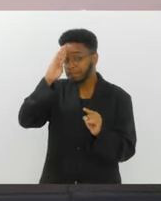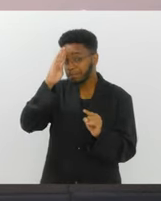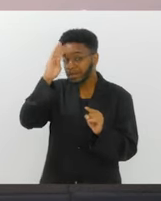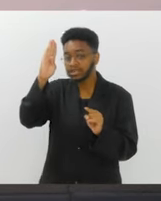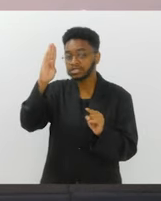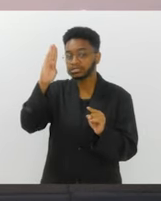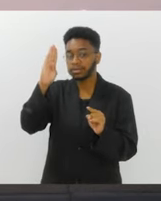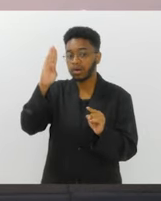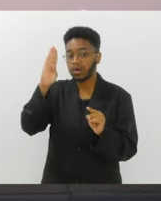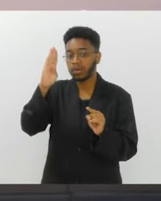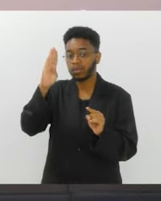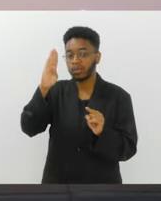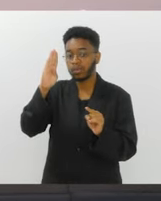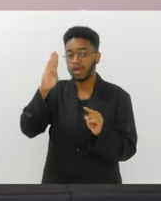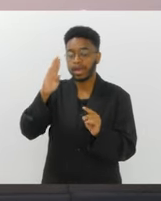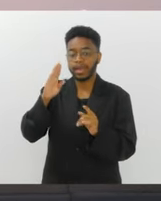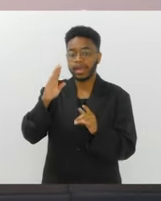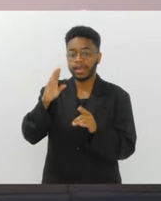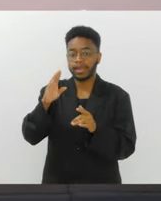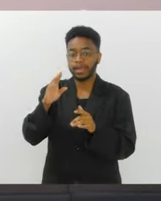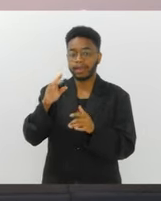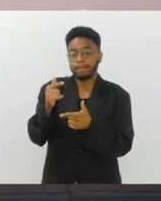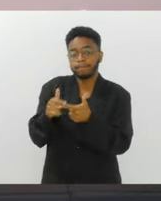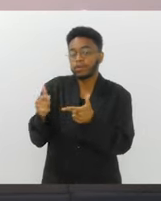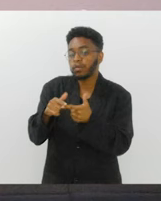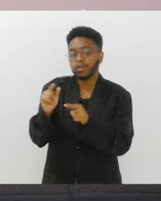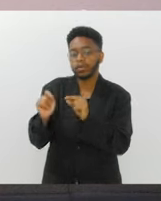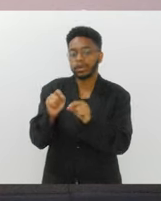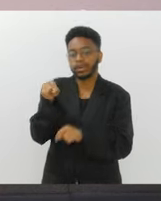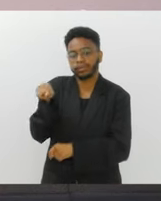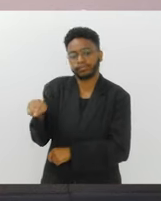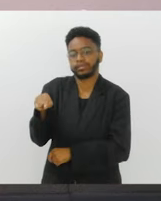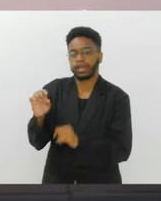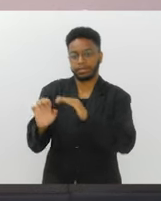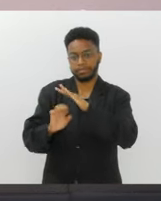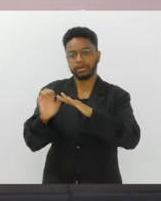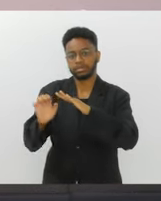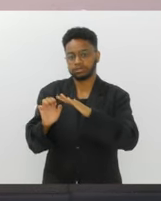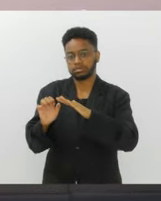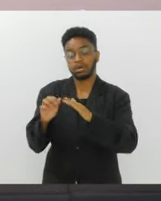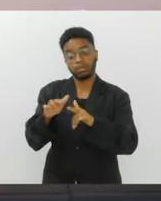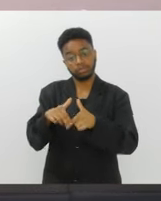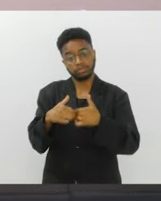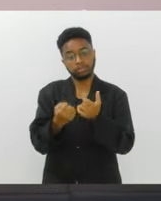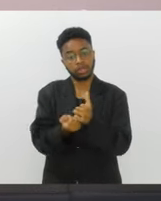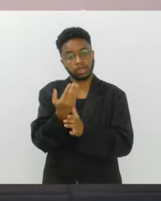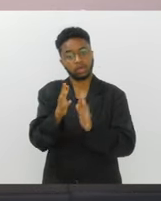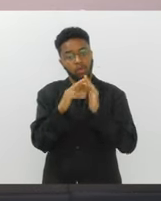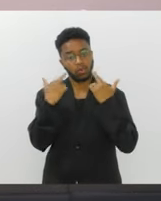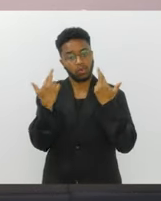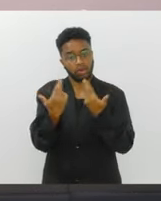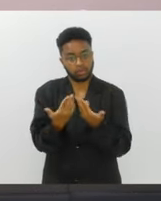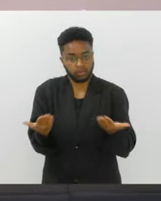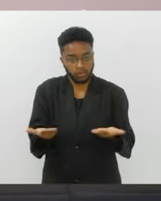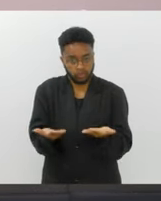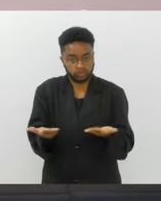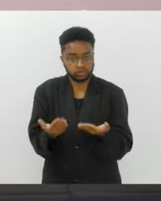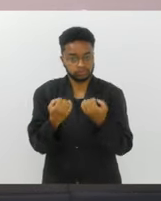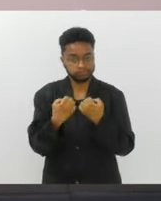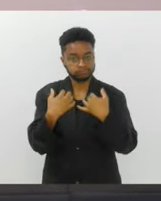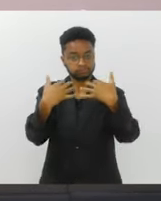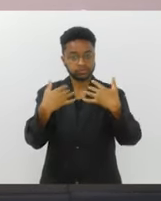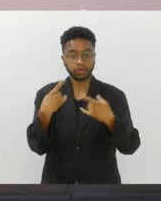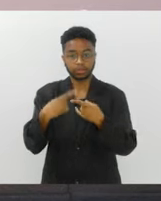tenho dúvida nenhuma. Por isso, nós estamos fazendo audiência pública. E nem tenho eu, nem tem